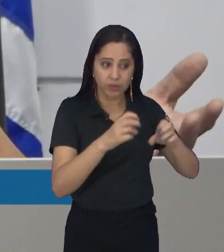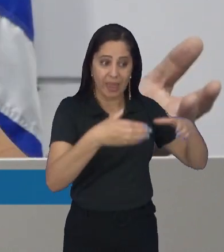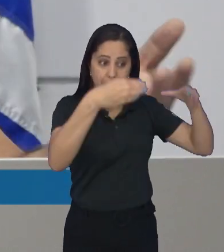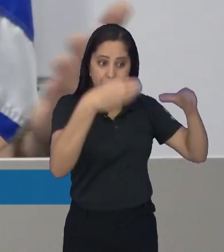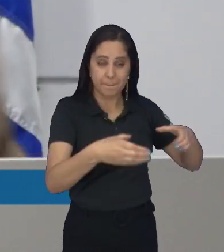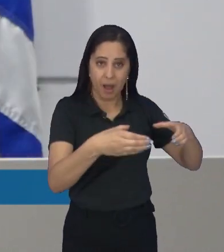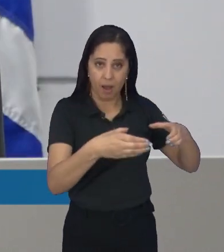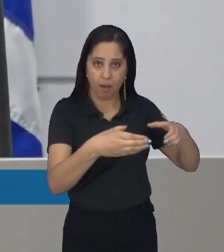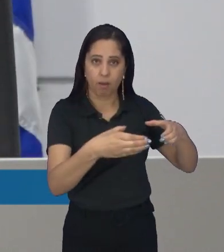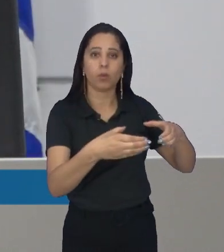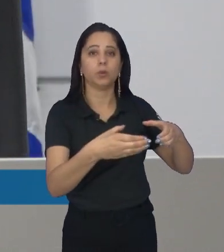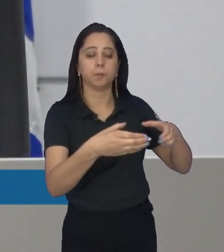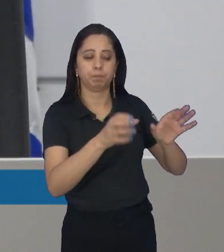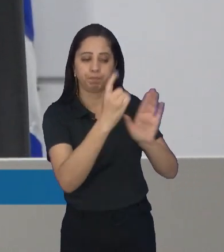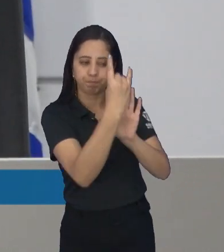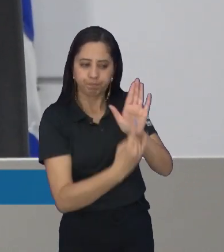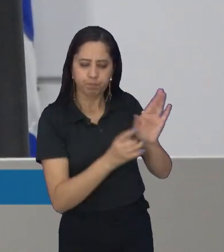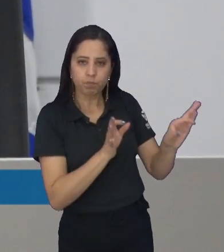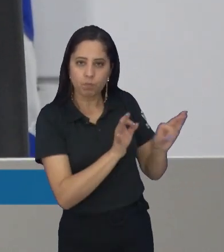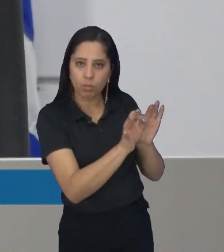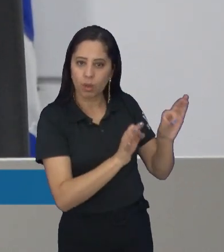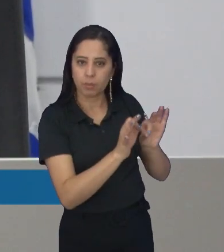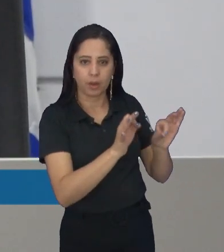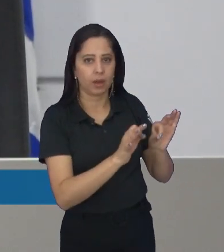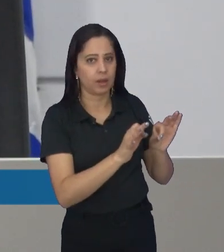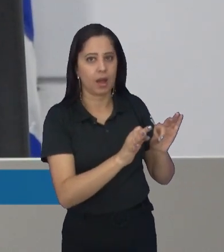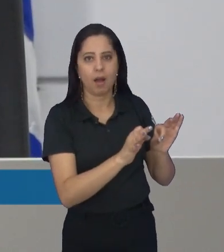judicial ela não passa pelo zoneamento